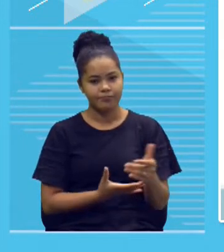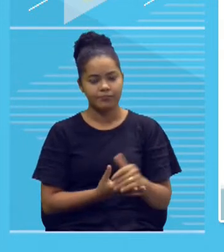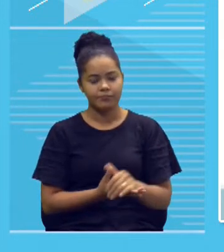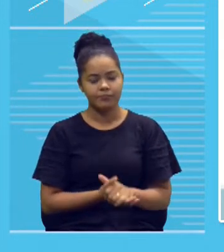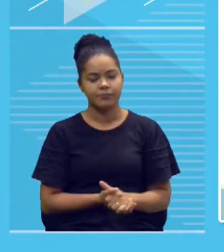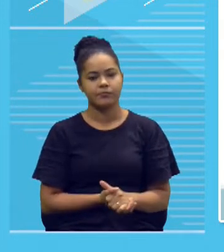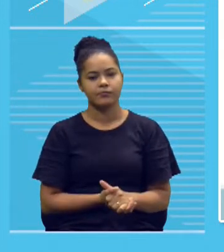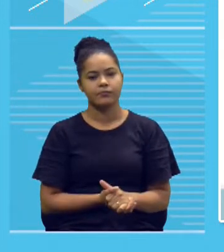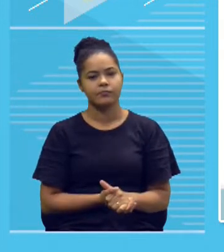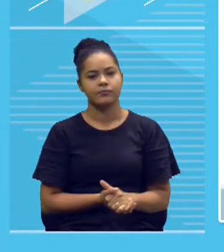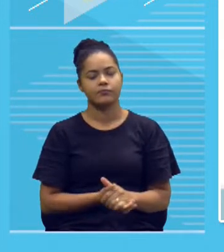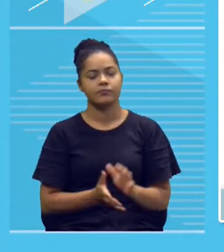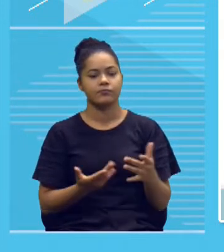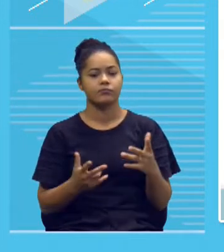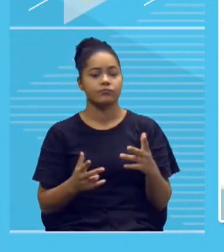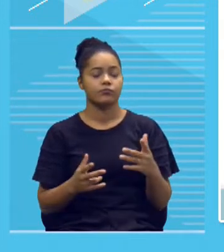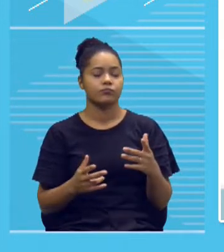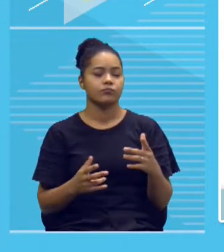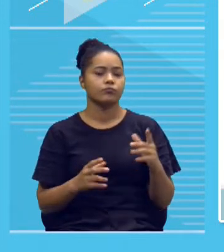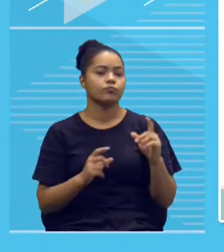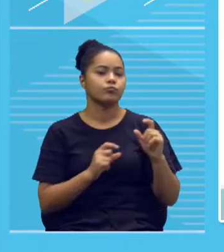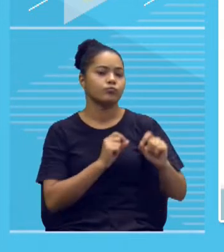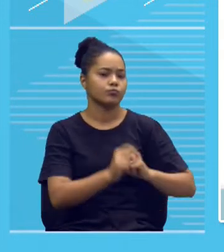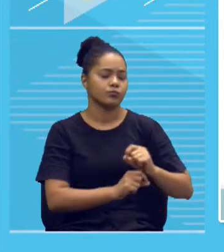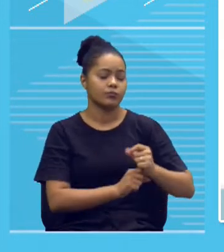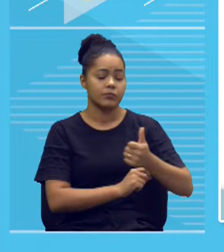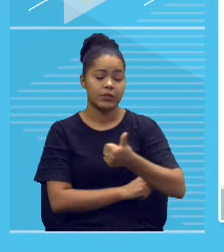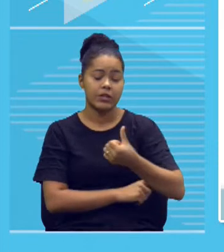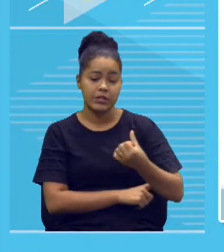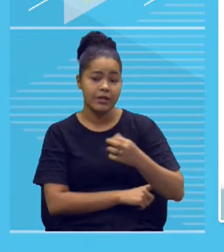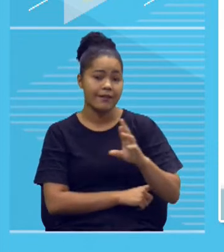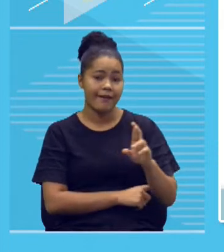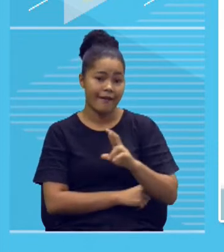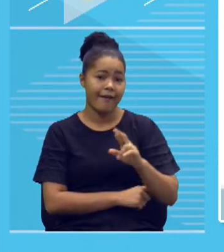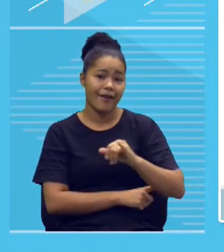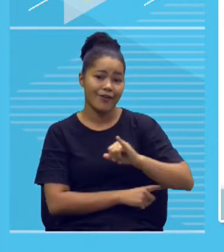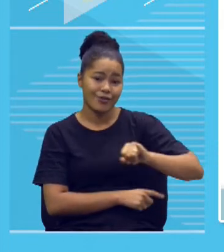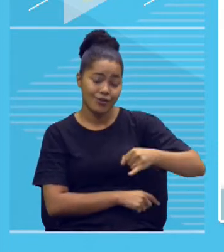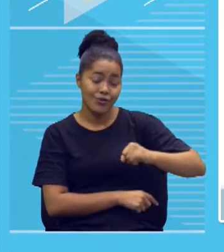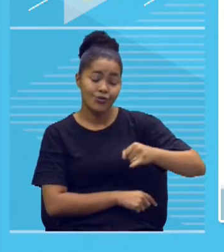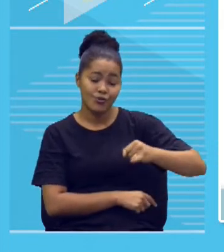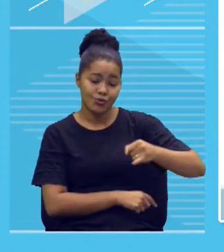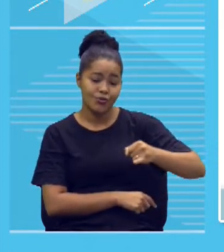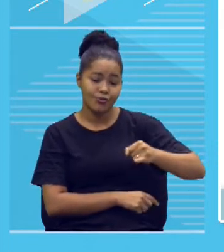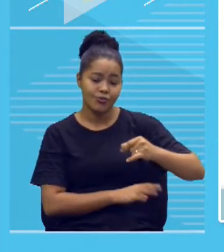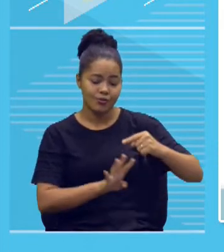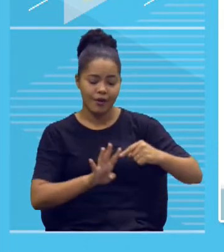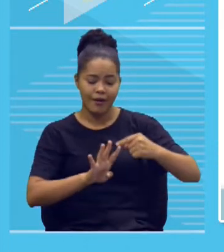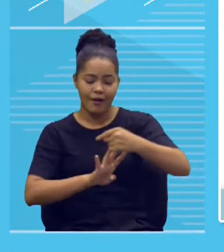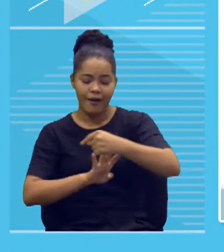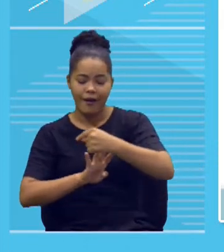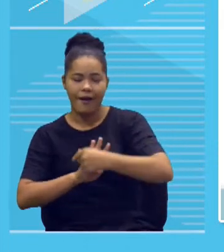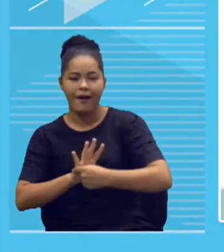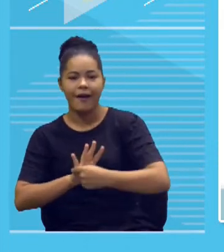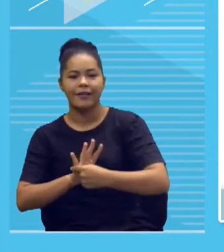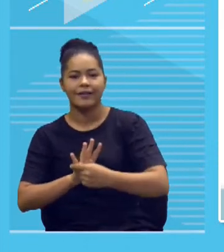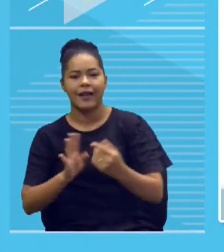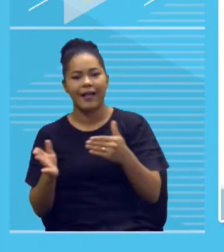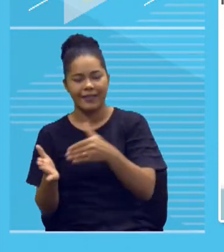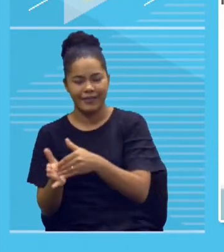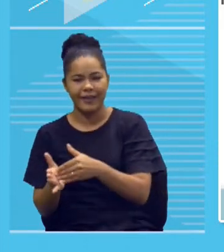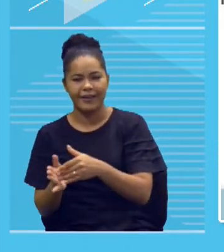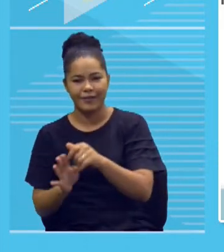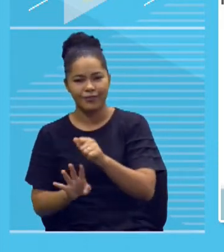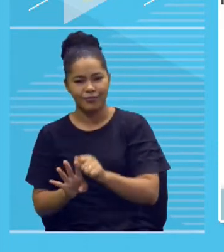dizer professor que nós pagaríamos 16 reais de juros ao final de quatro meses Professor Como